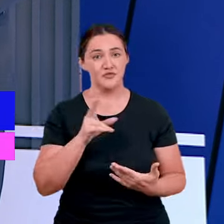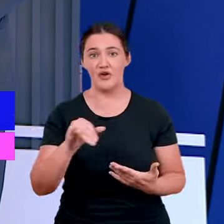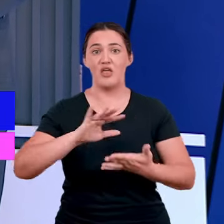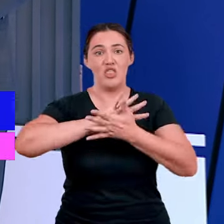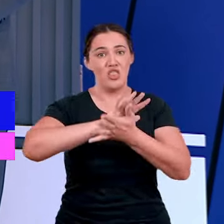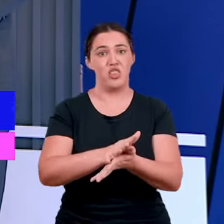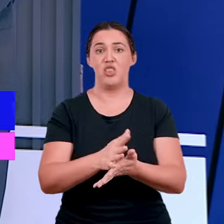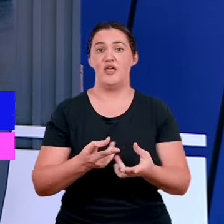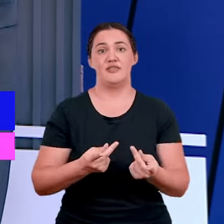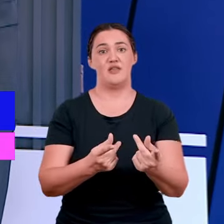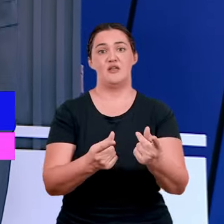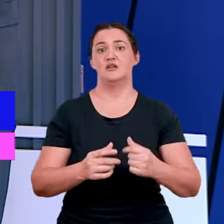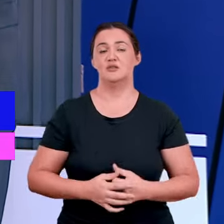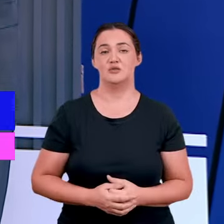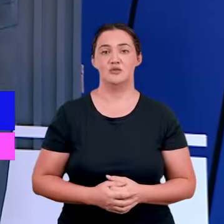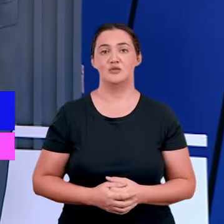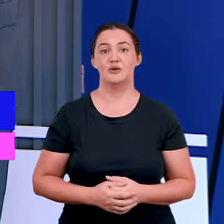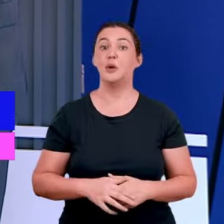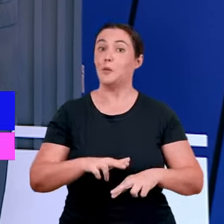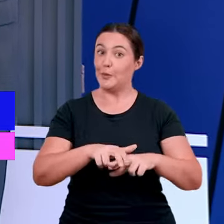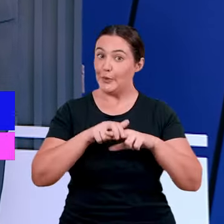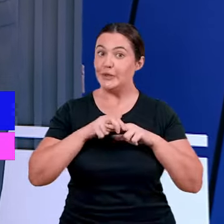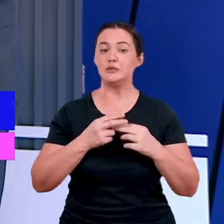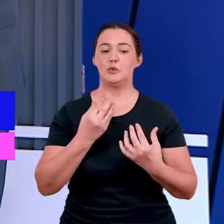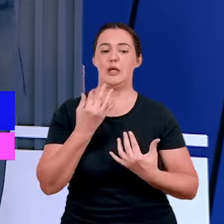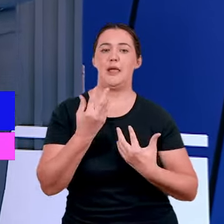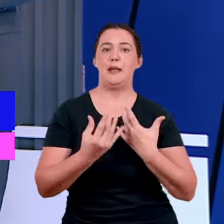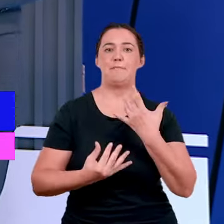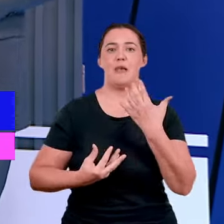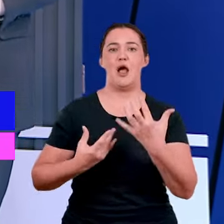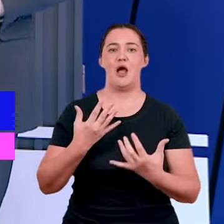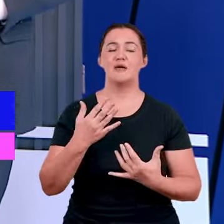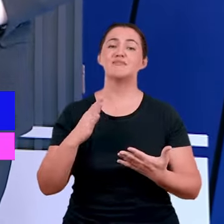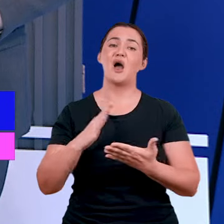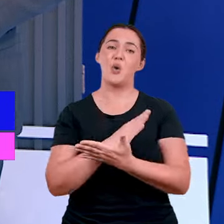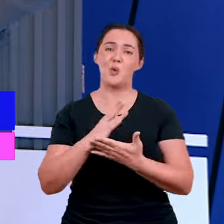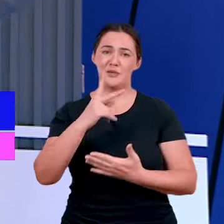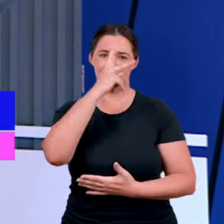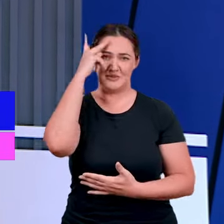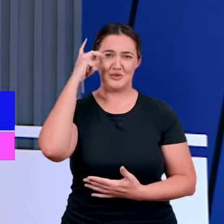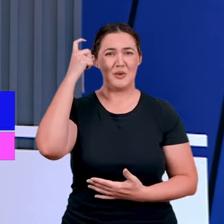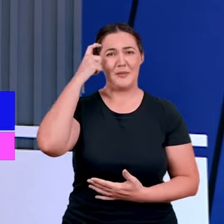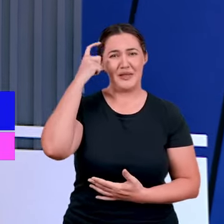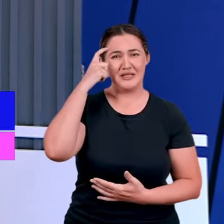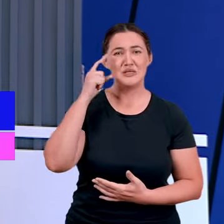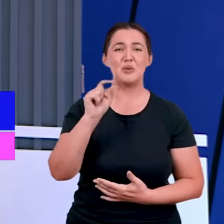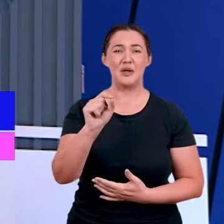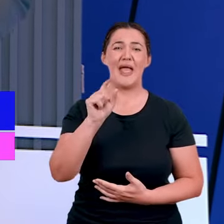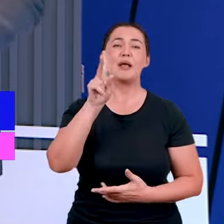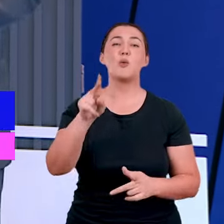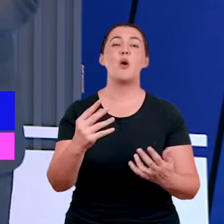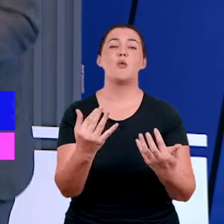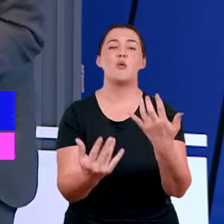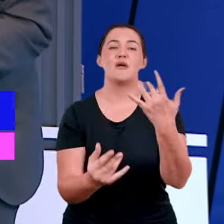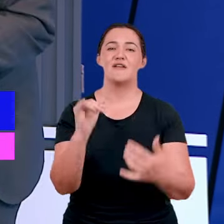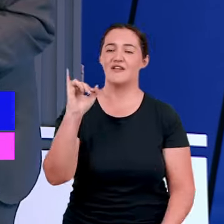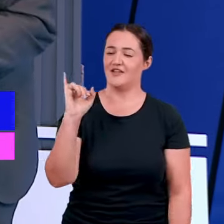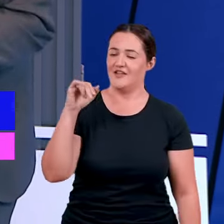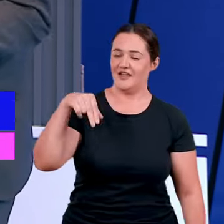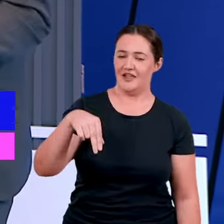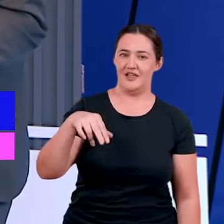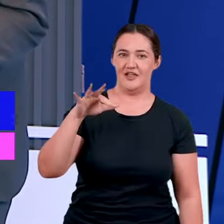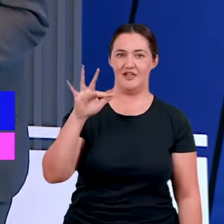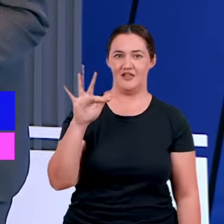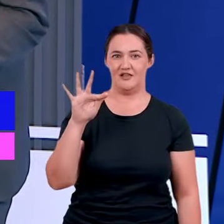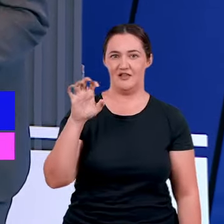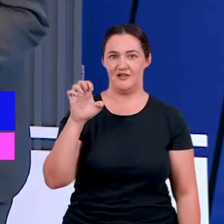destruição eterna. Esse queimar com fogo e enxofre, algumas pessoas acabam interpretando que seria o inferno,